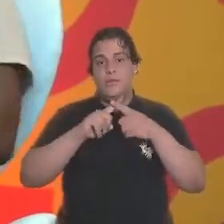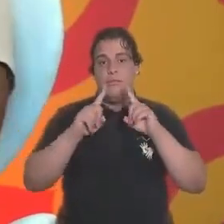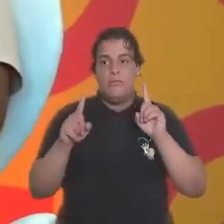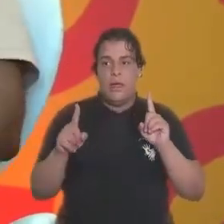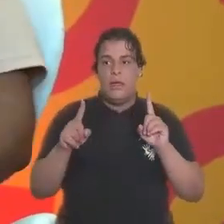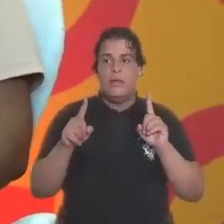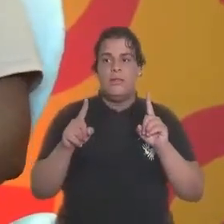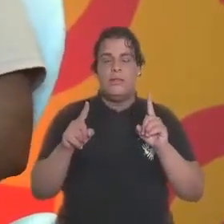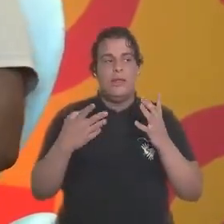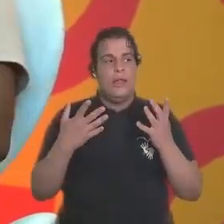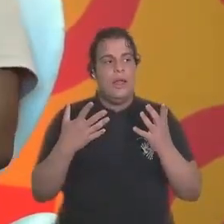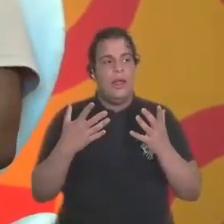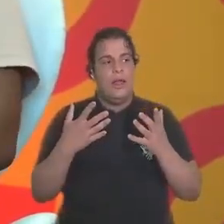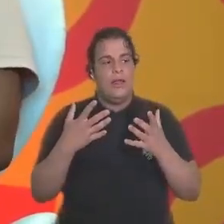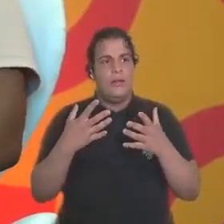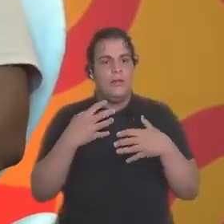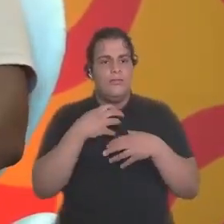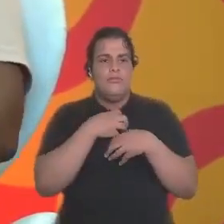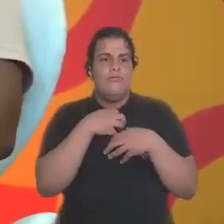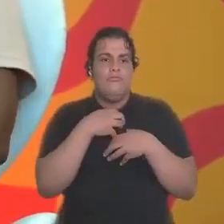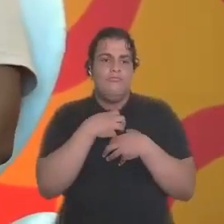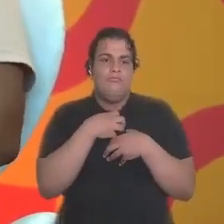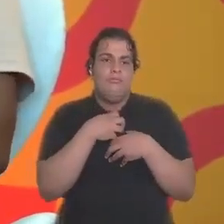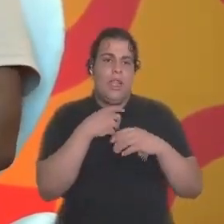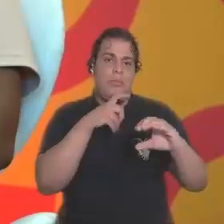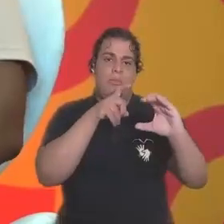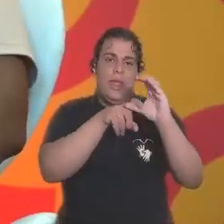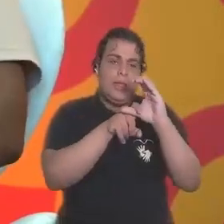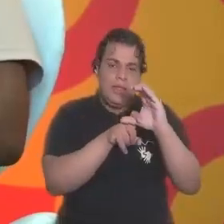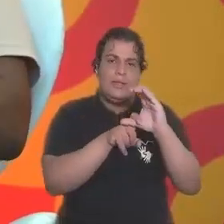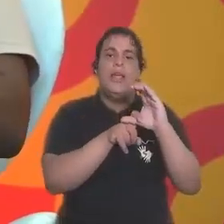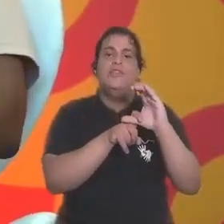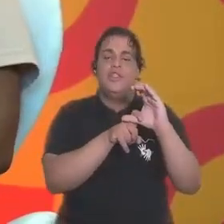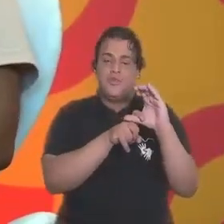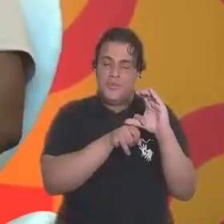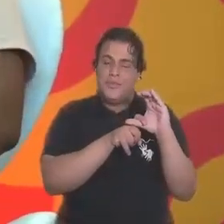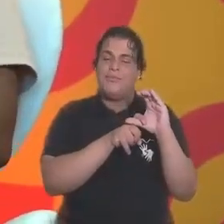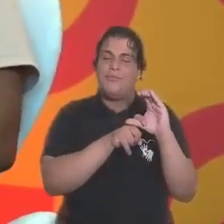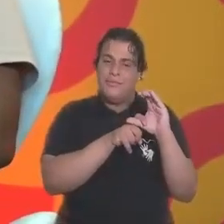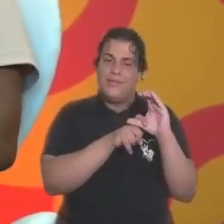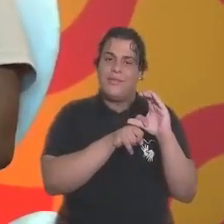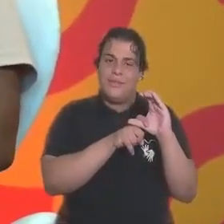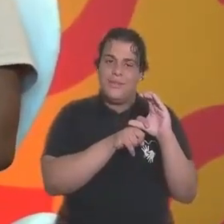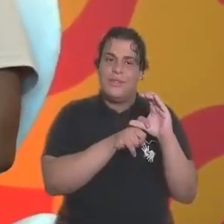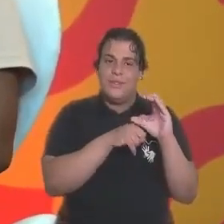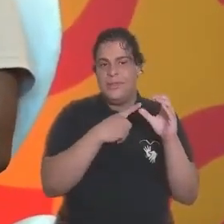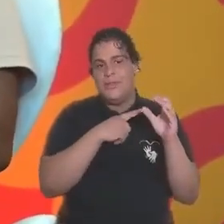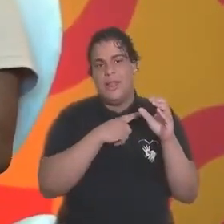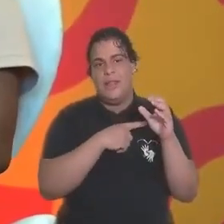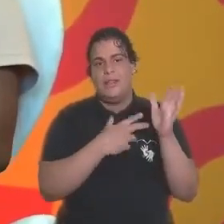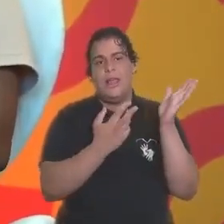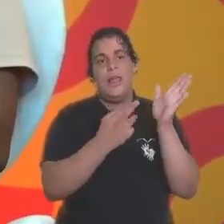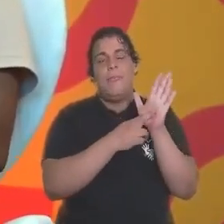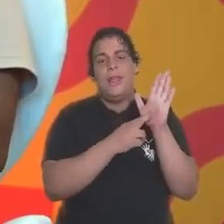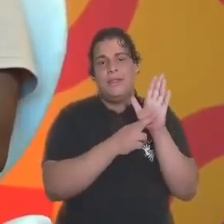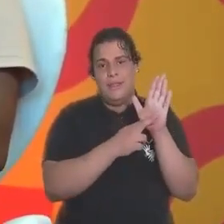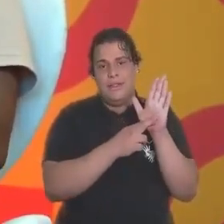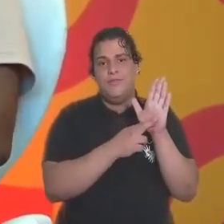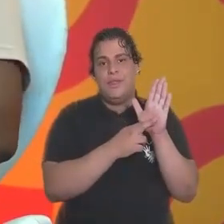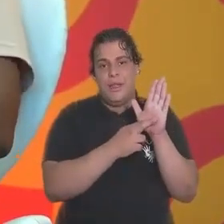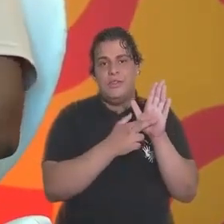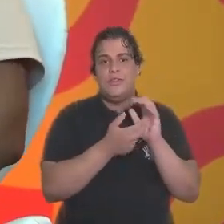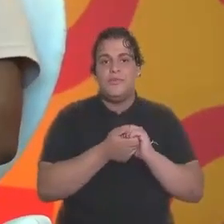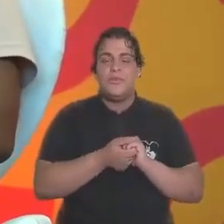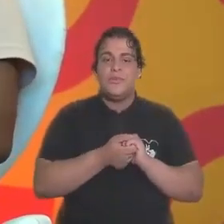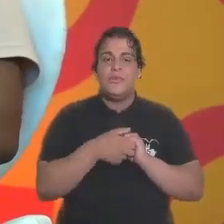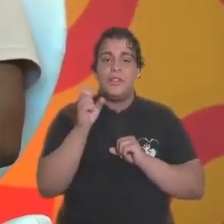papel ali, dentro de uma história também, né, como parte daquilo ali, se veja representada de alguma forma, né. Então,